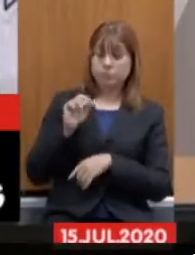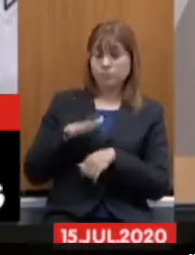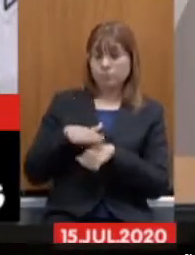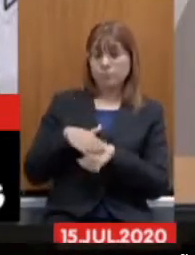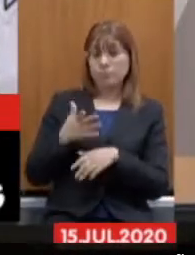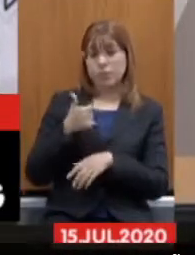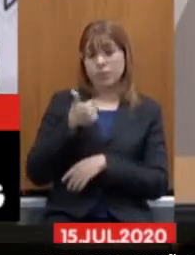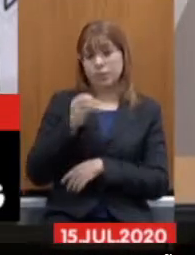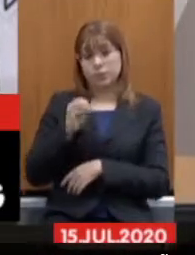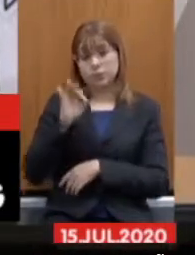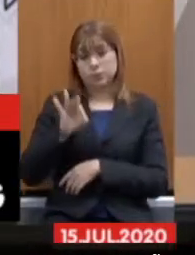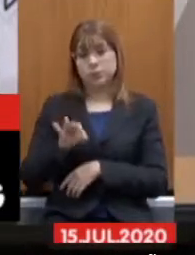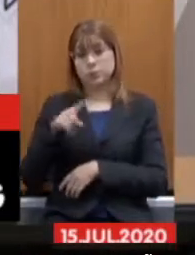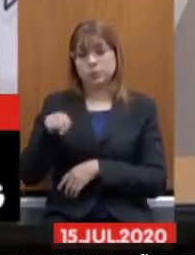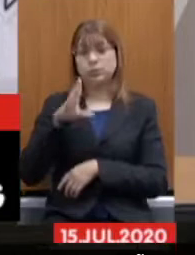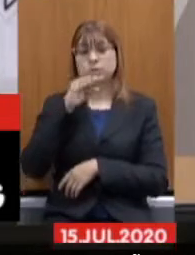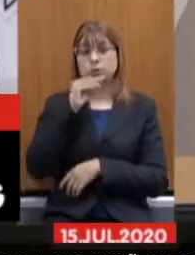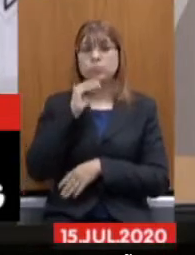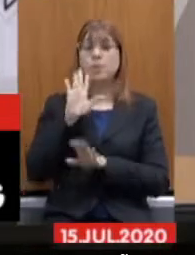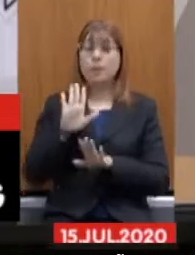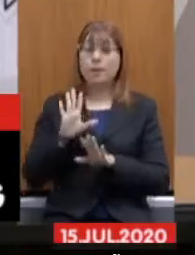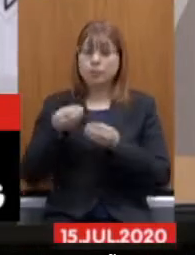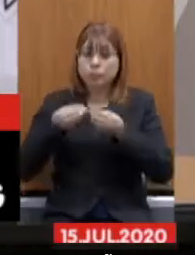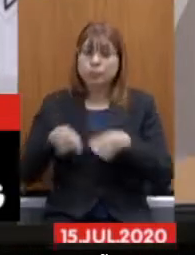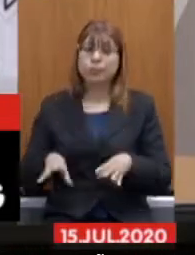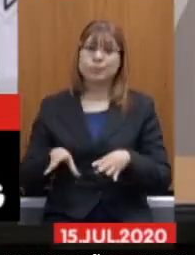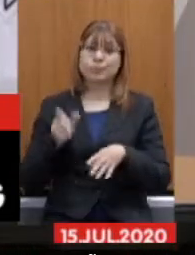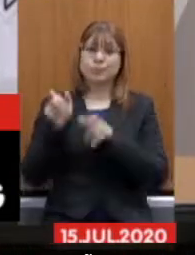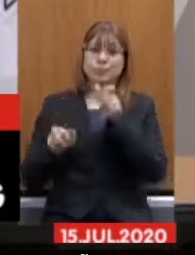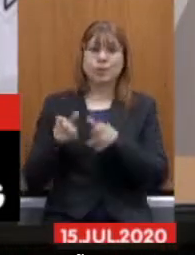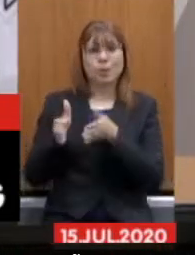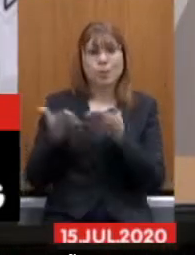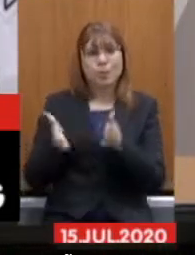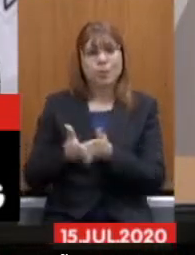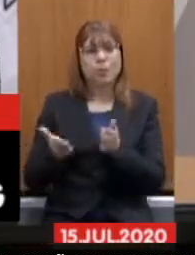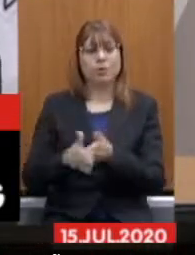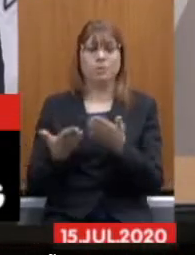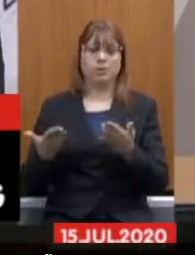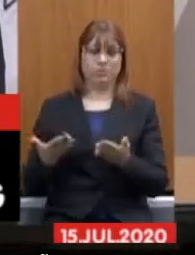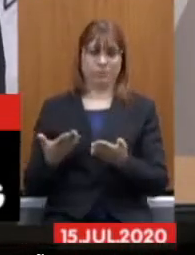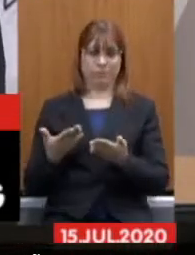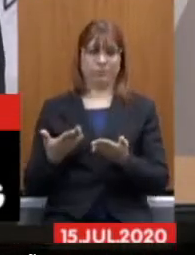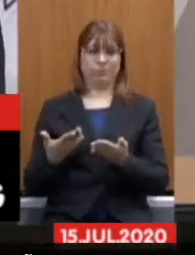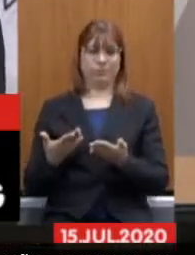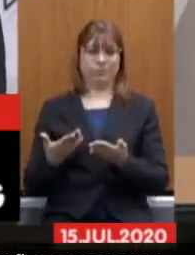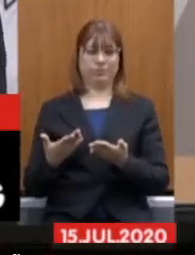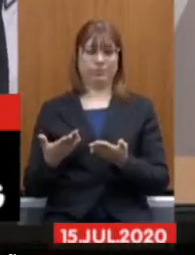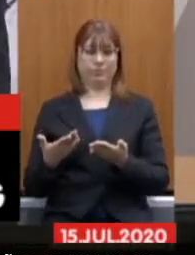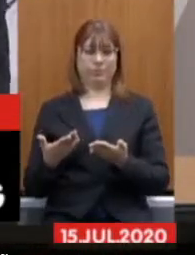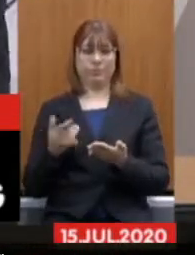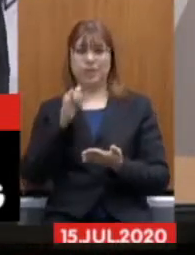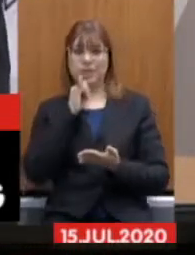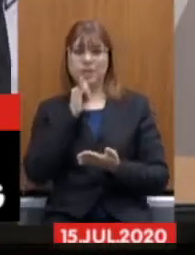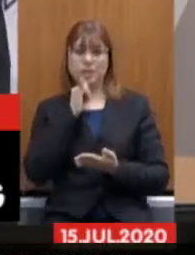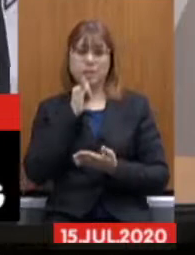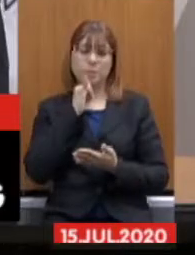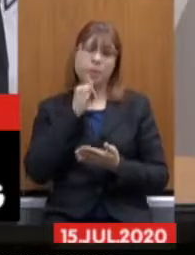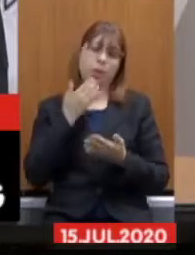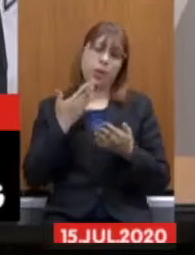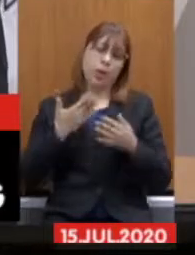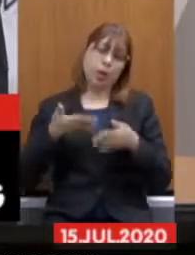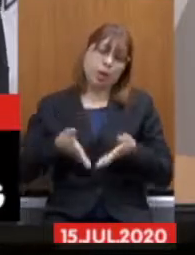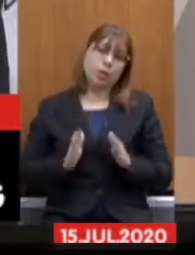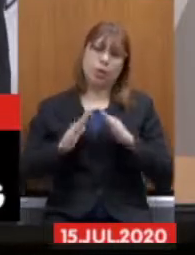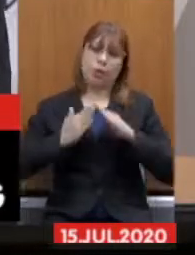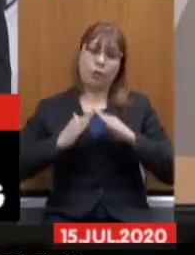contribuições para essas preces servidores o que que acontece isso penaliza aquela pessoa pobre que nasceu numa favela e estudou